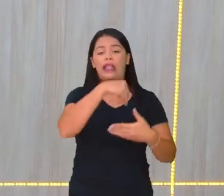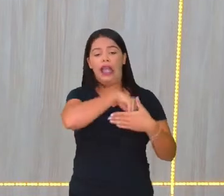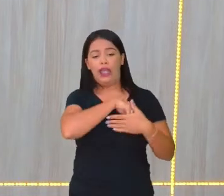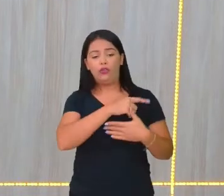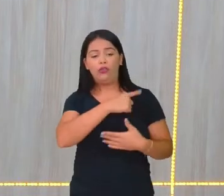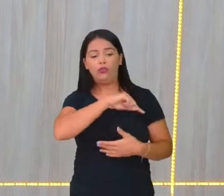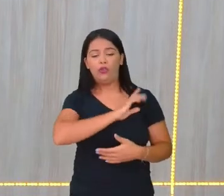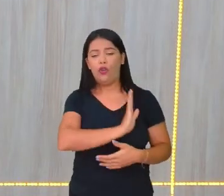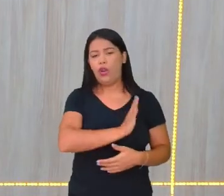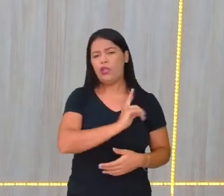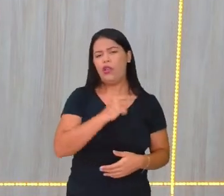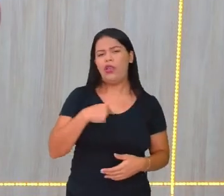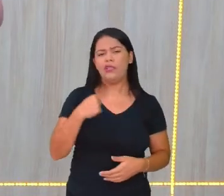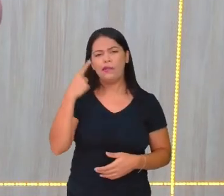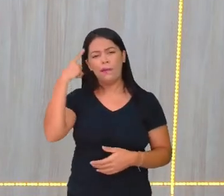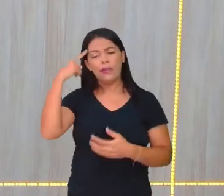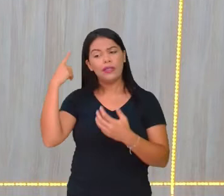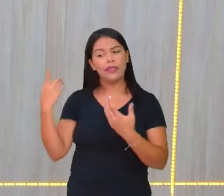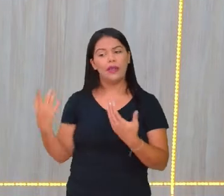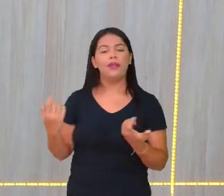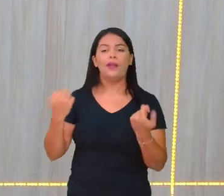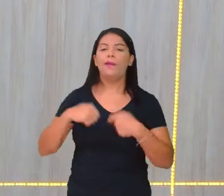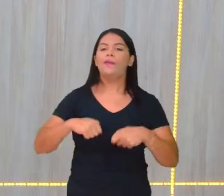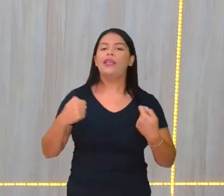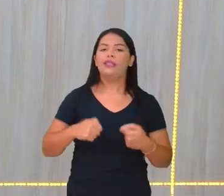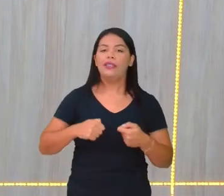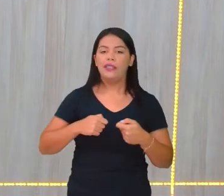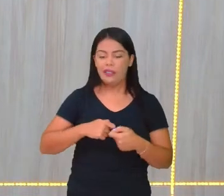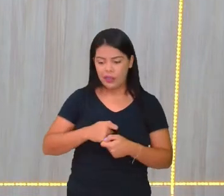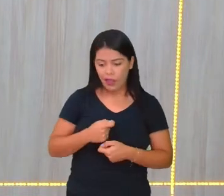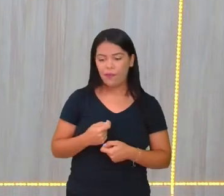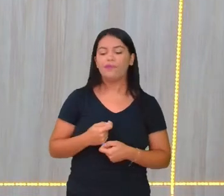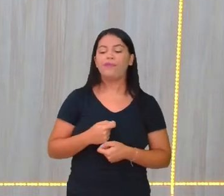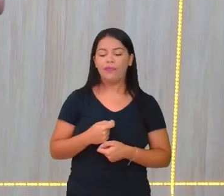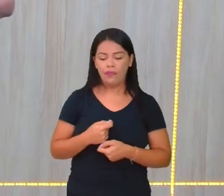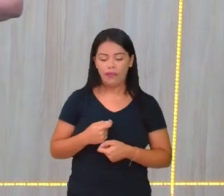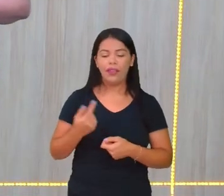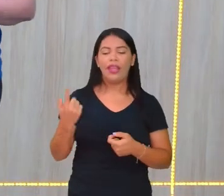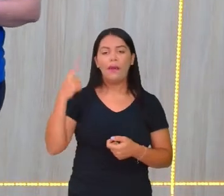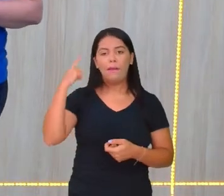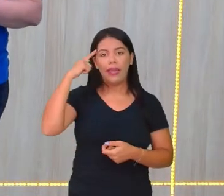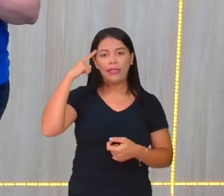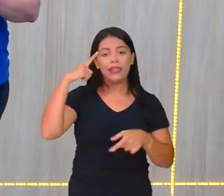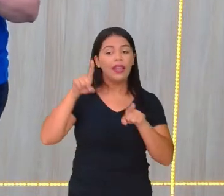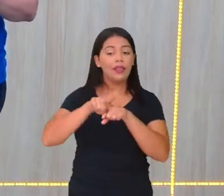Esse pensamento tem que vir para a prática, não é? E aí no dia a dia nós